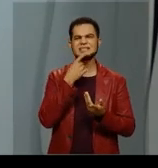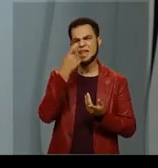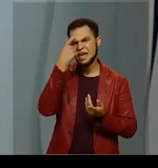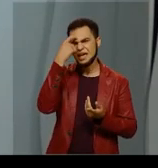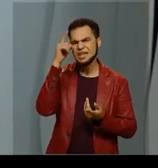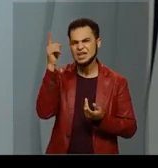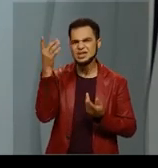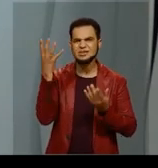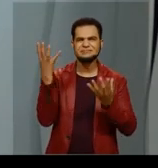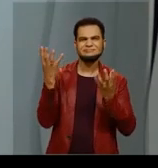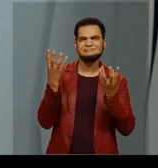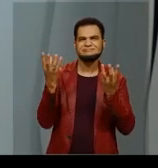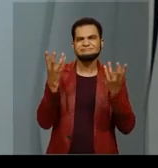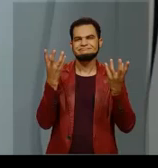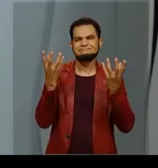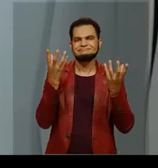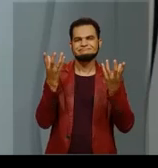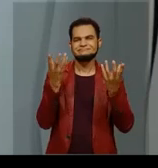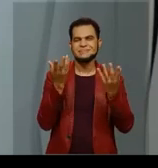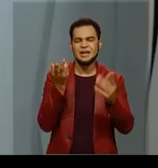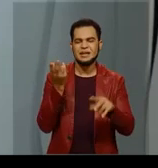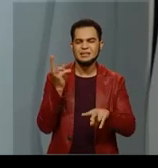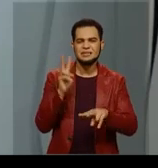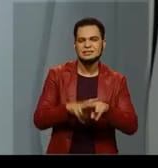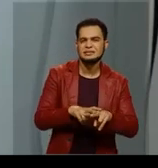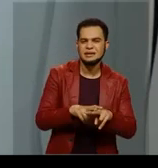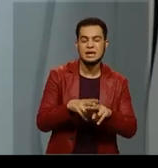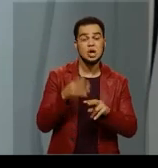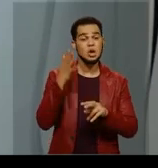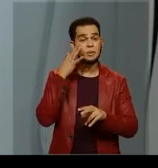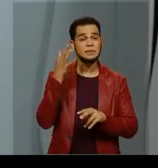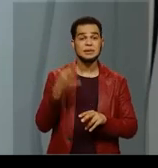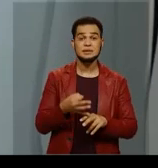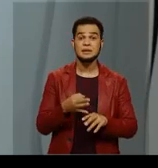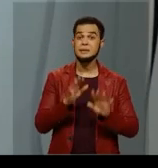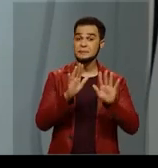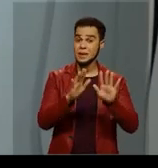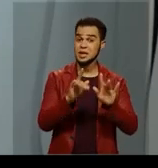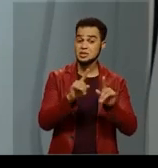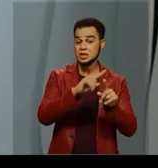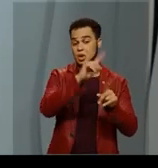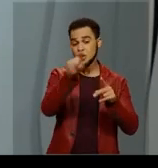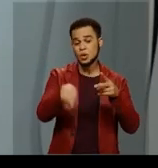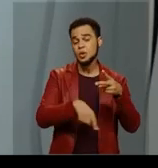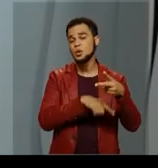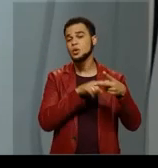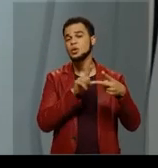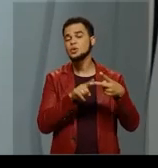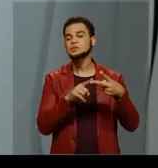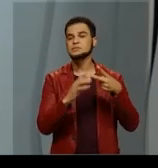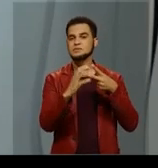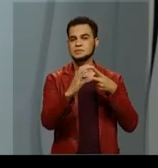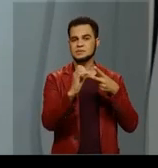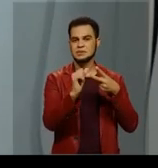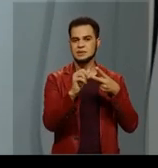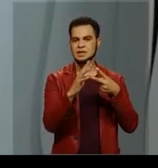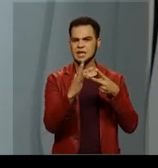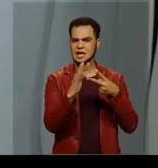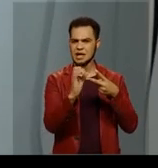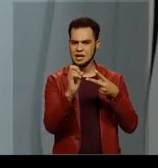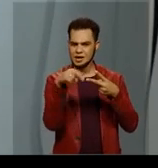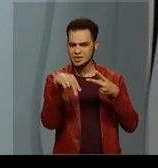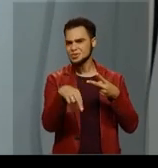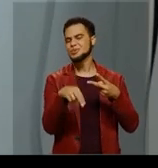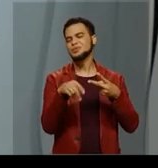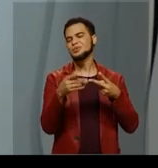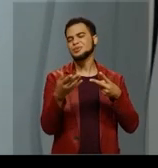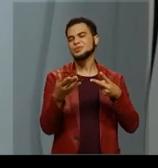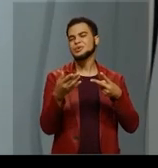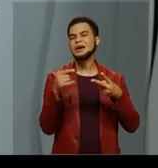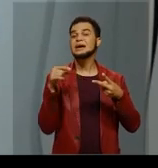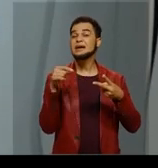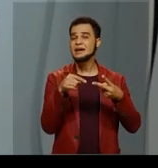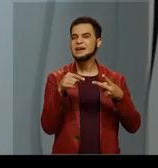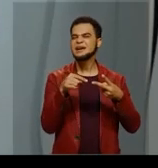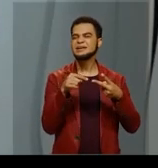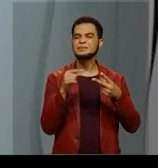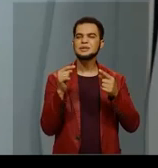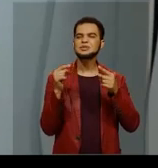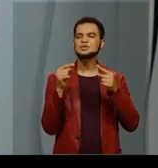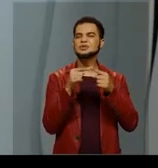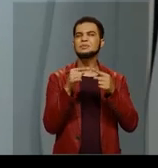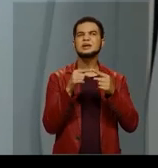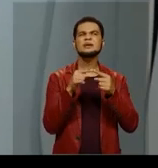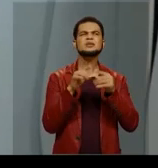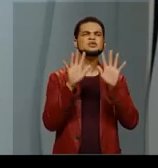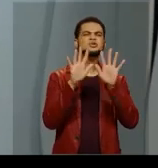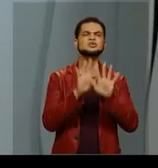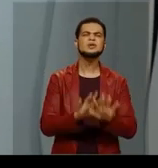Já o cartoon, ele parte de igual os exemplos que estão na aula, de situações que são mais gerais,